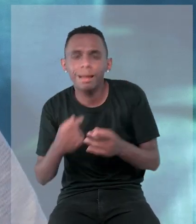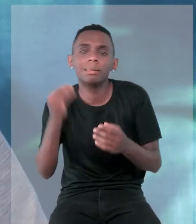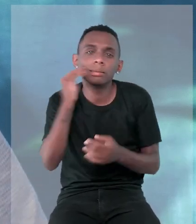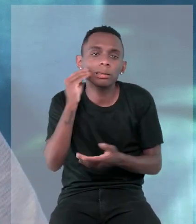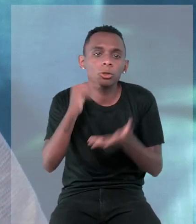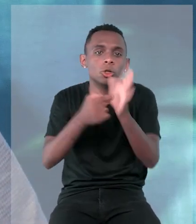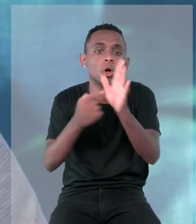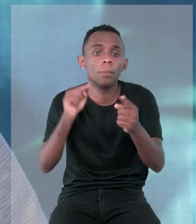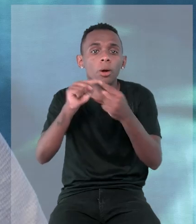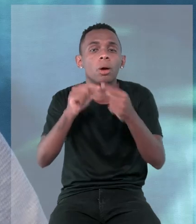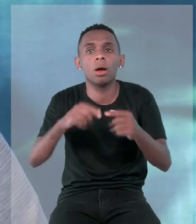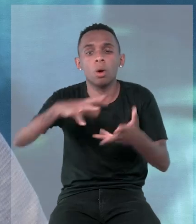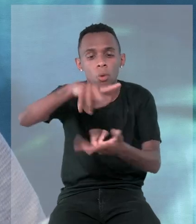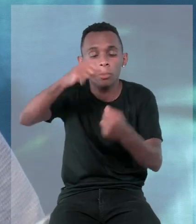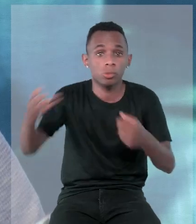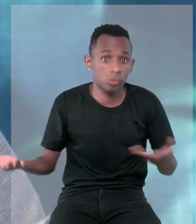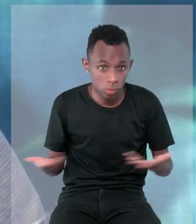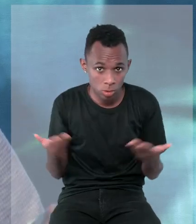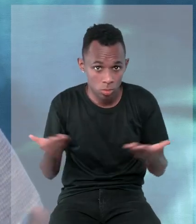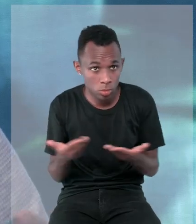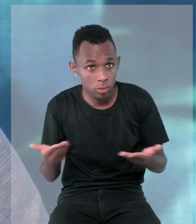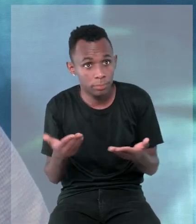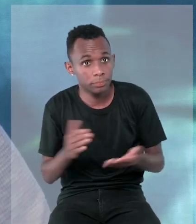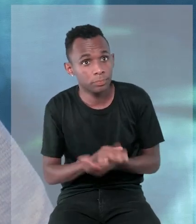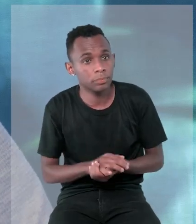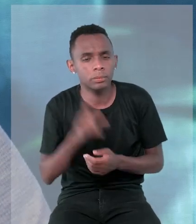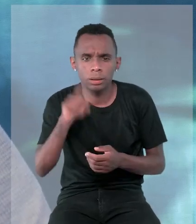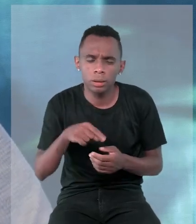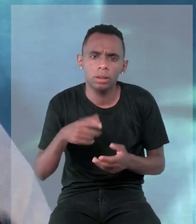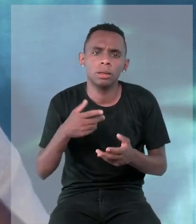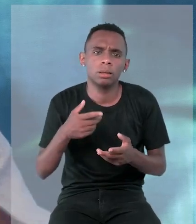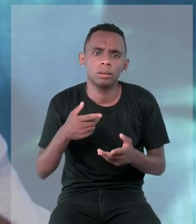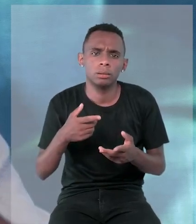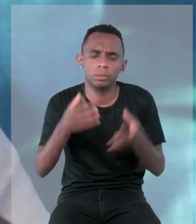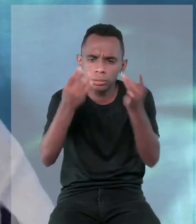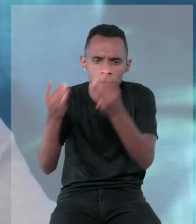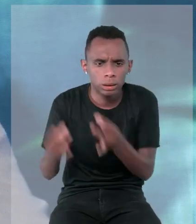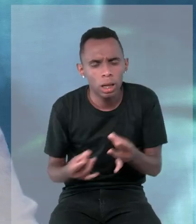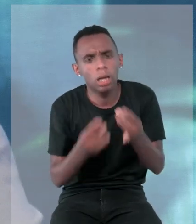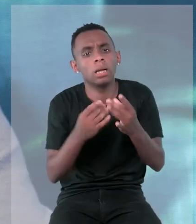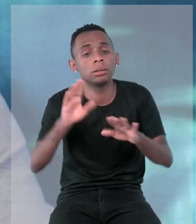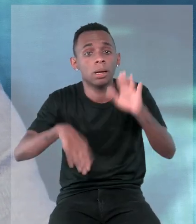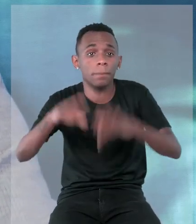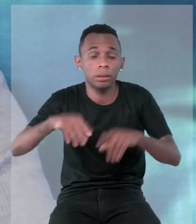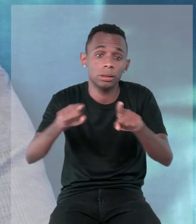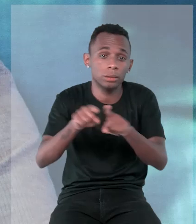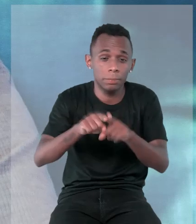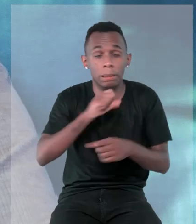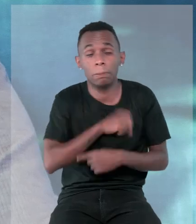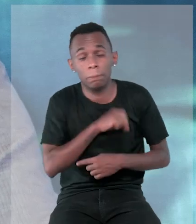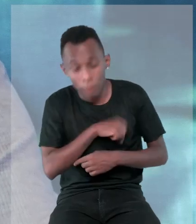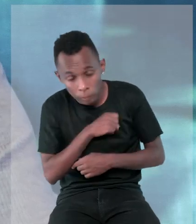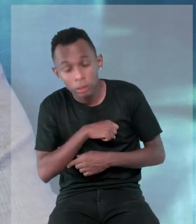trazer um pouco do mundo atual, com bastante crueza, às vezes também crueldade, eu